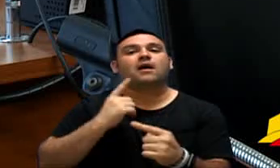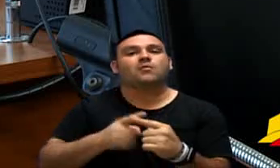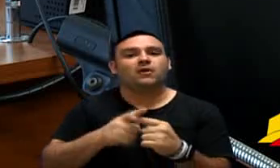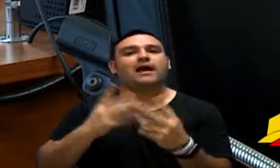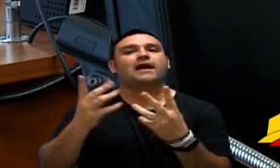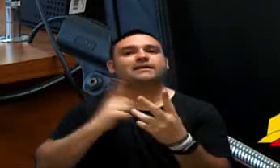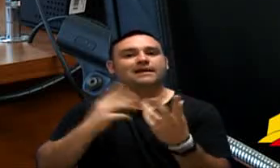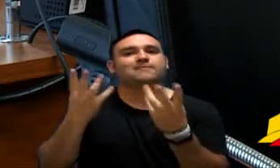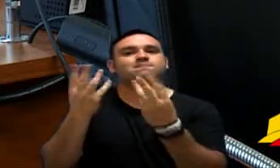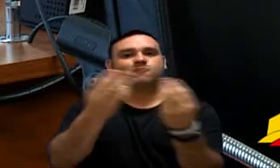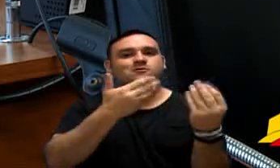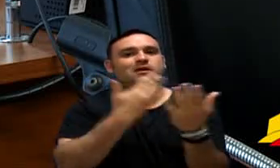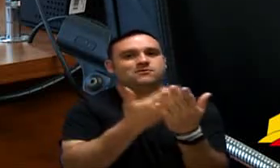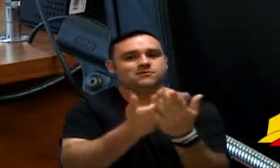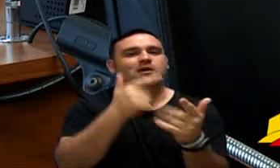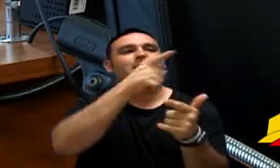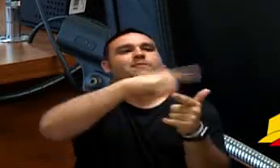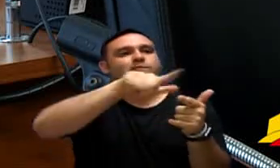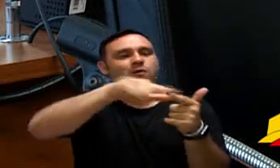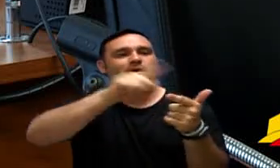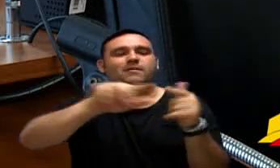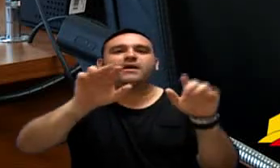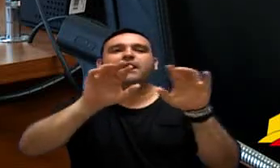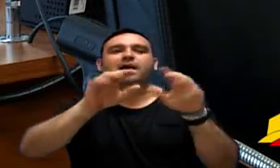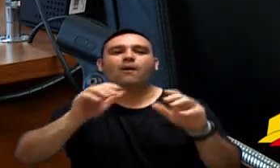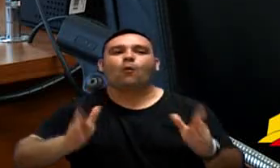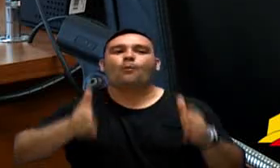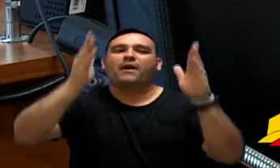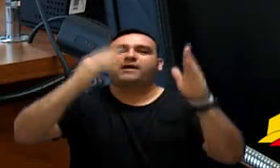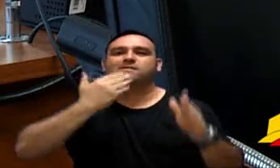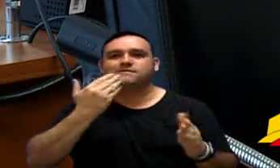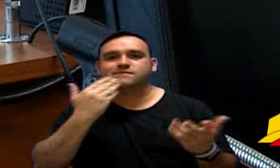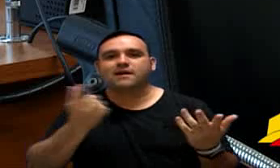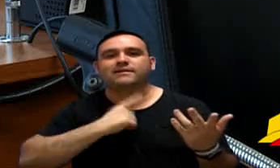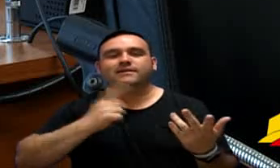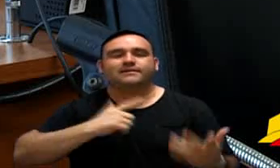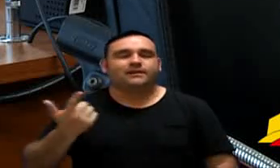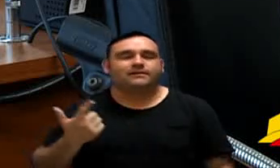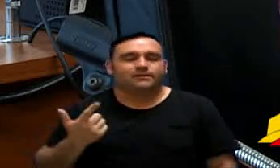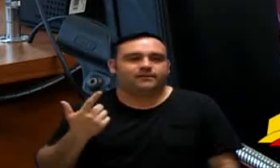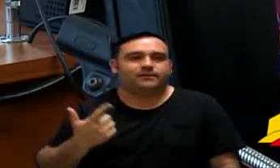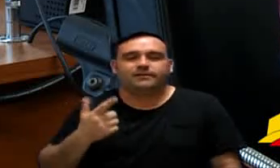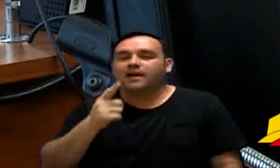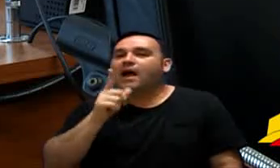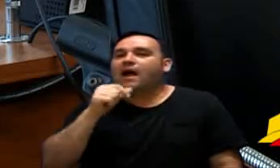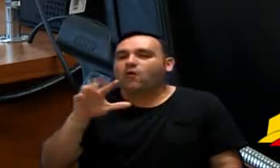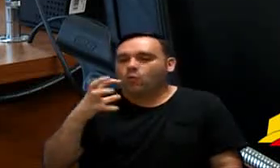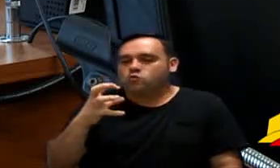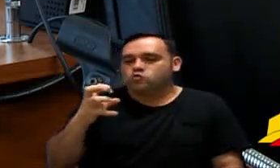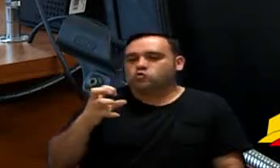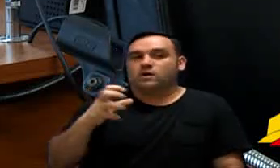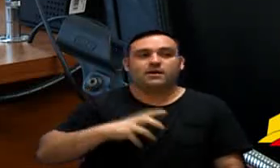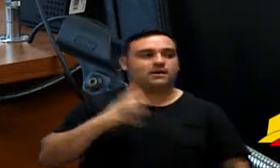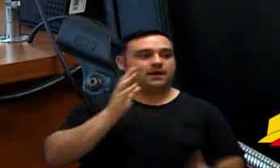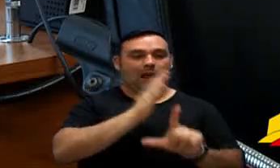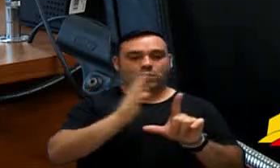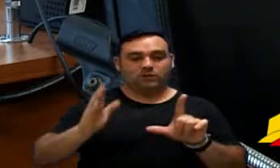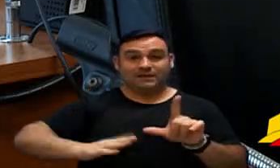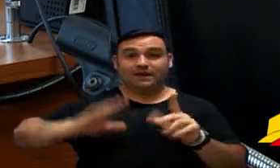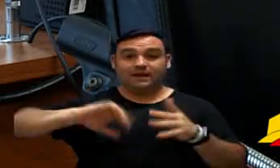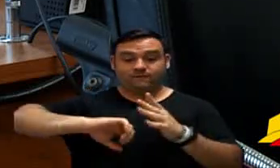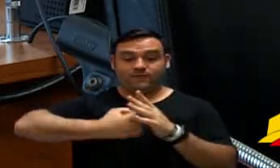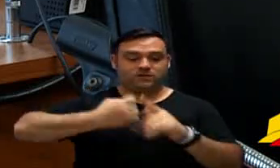há escolas que estão com problema de estruturas, alagamento, com infiltração, biblioteca sendo